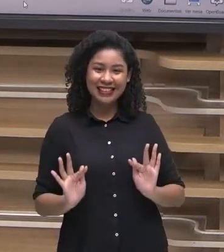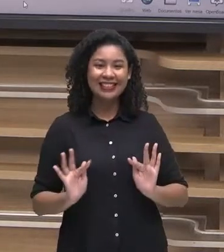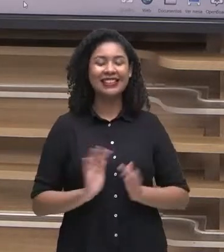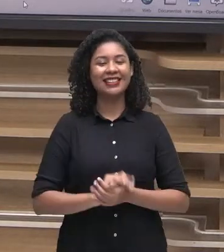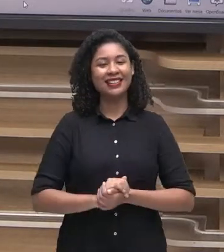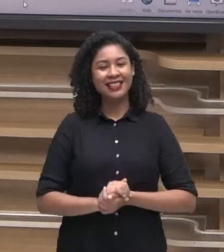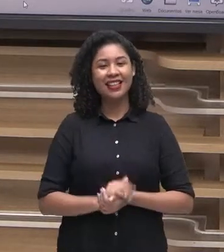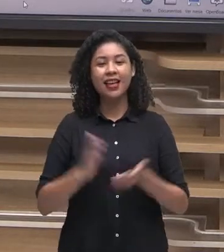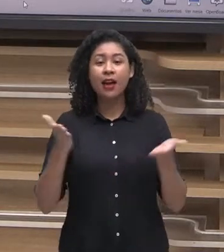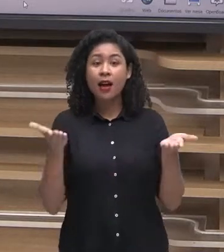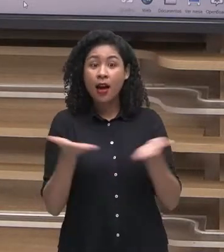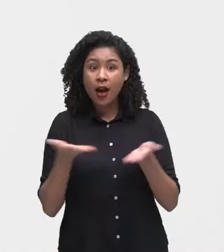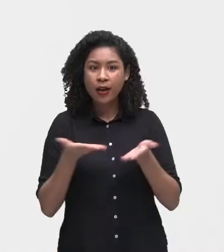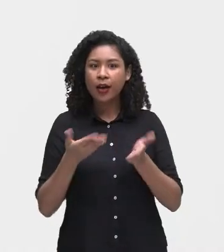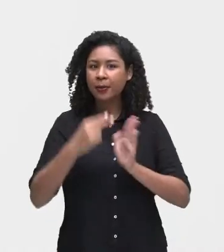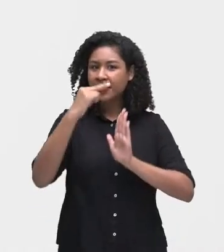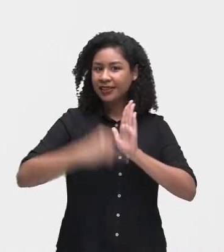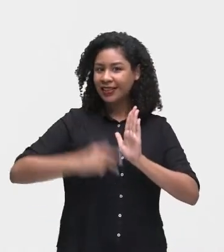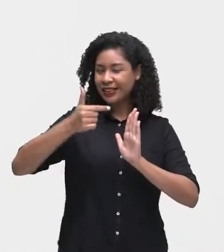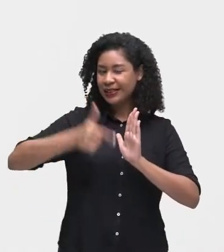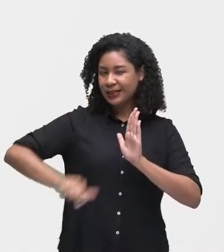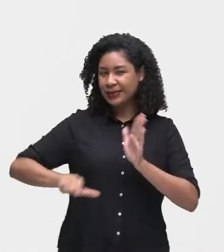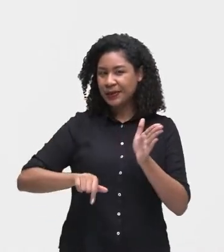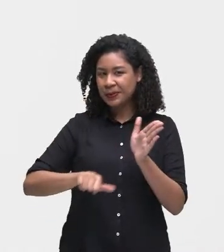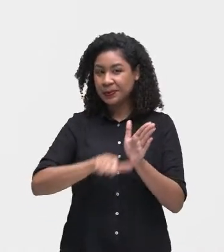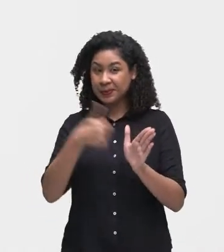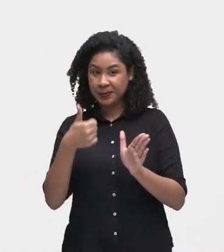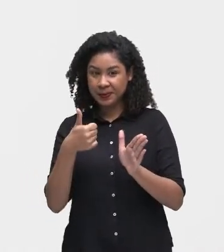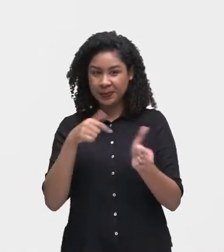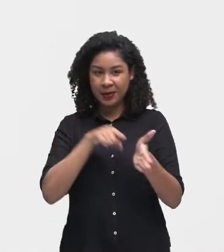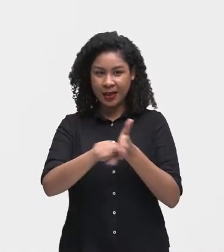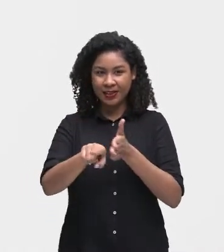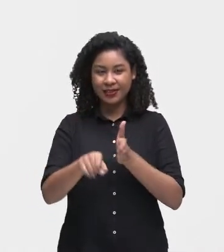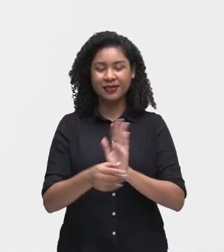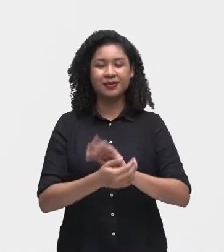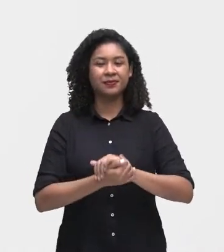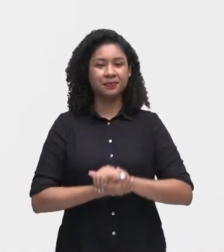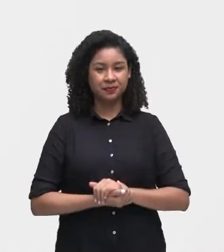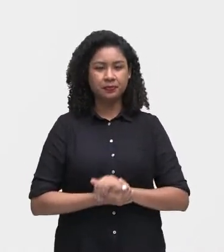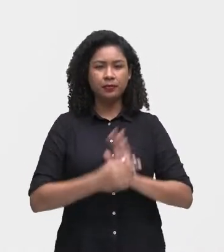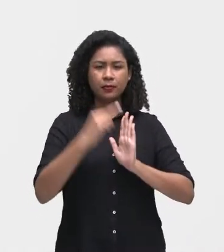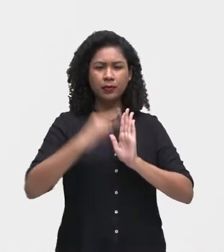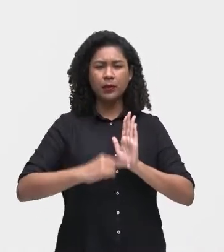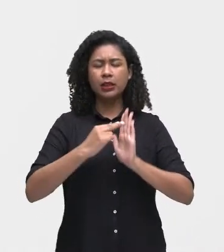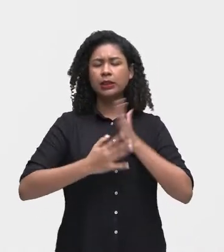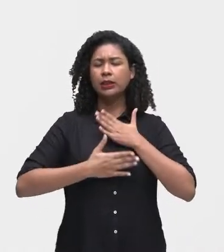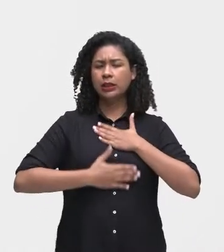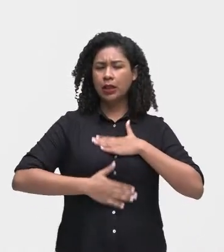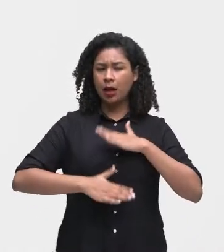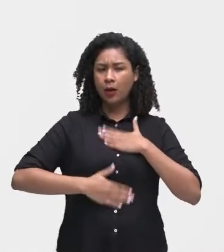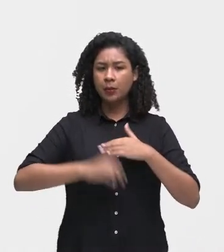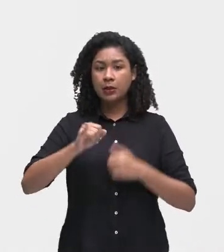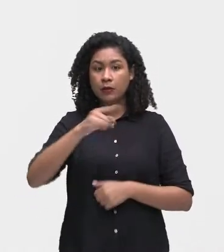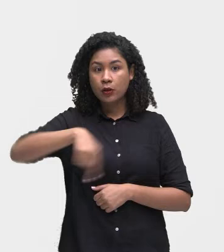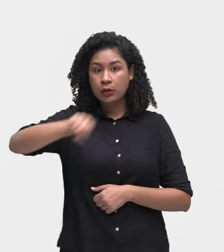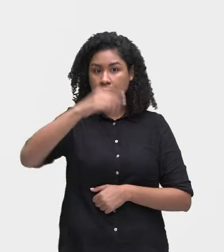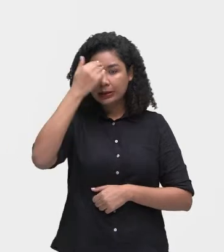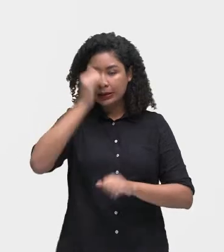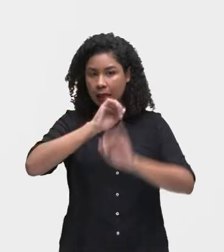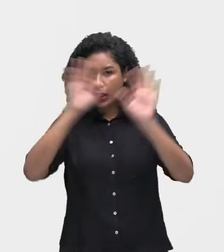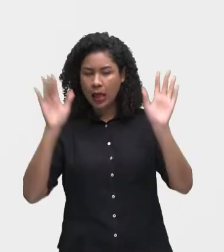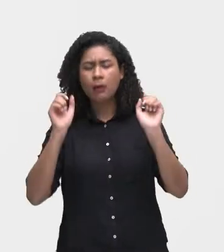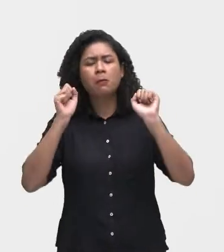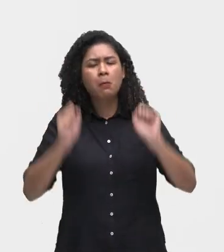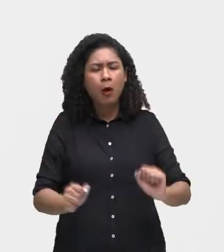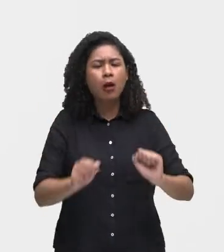Vamos agora relembrar a primeira questão, vamos ler de forma devagar. Se você conseguir compreender na leitura do professor, envie a resposta no chat